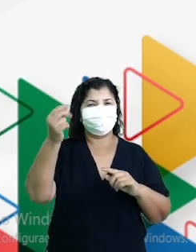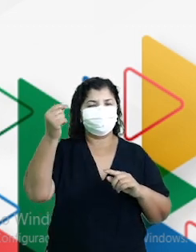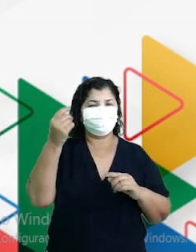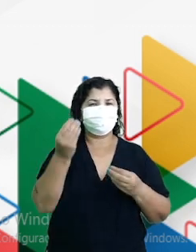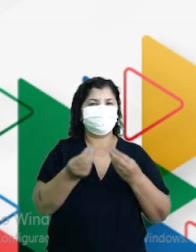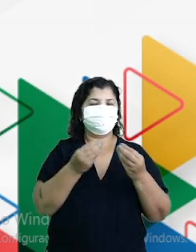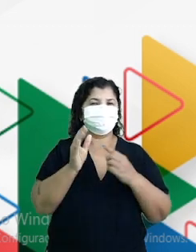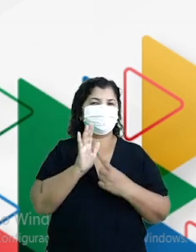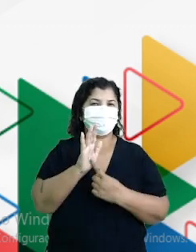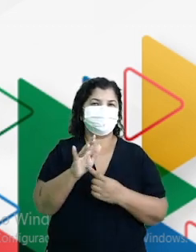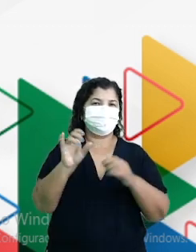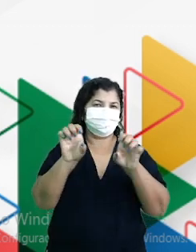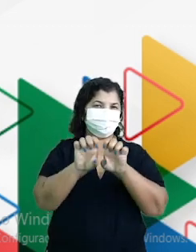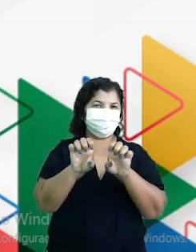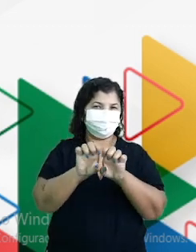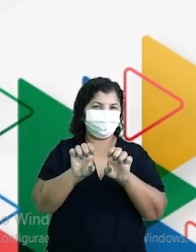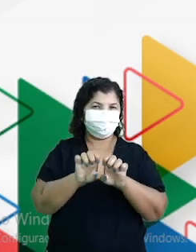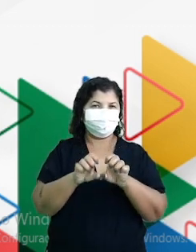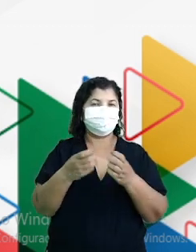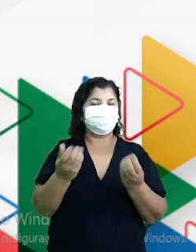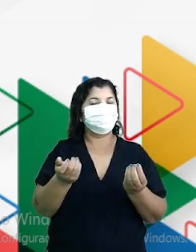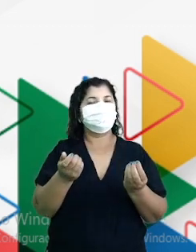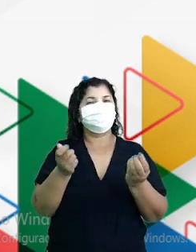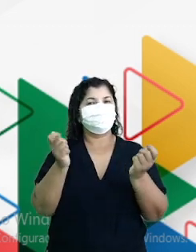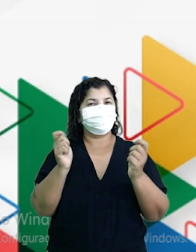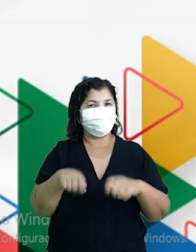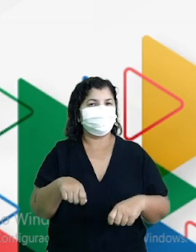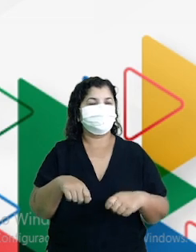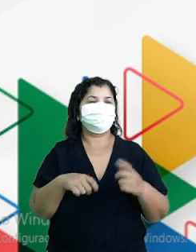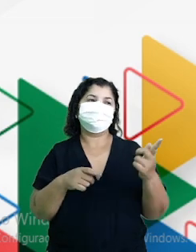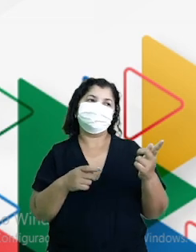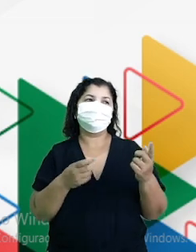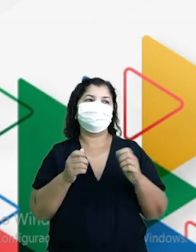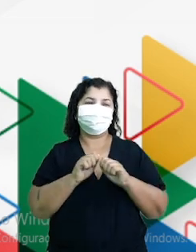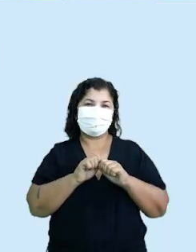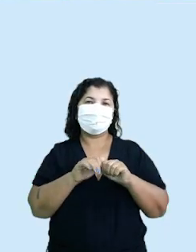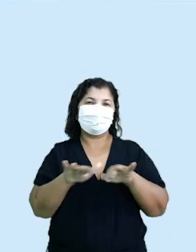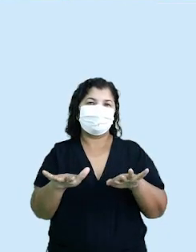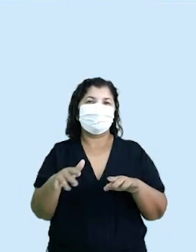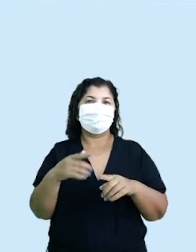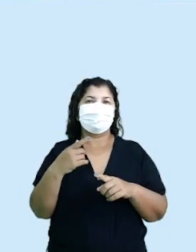sistemática e portátil e confiável a ser difundida, né, que é a